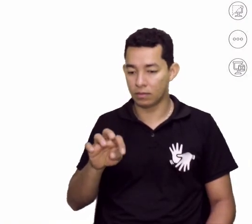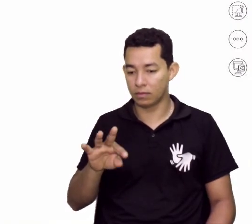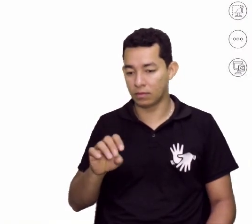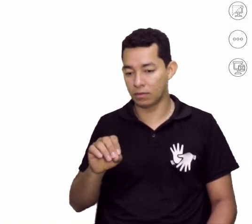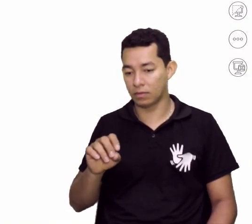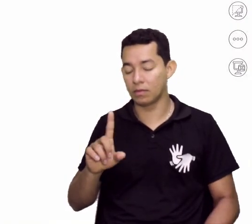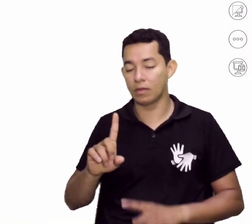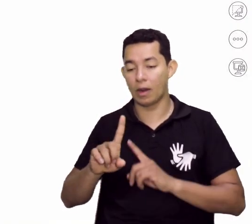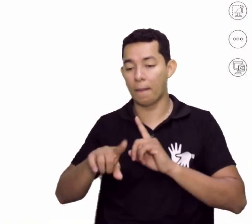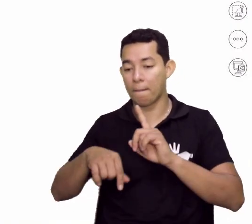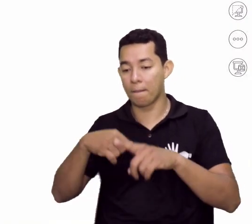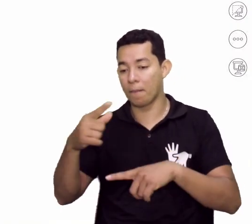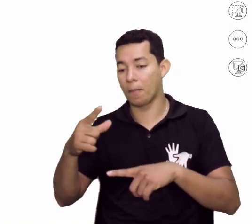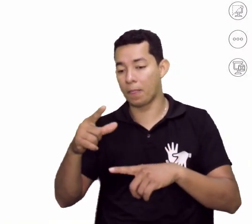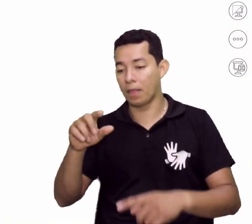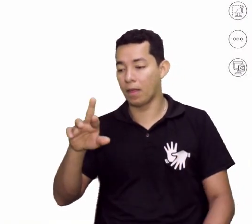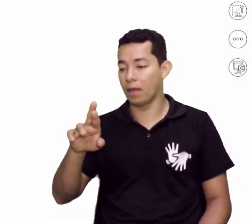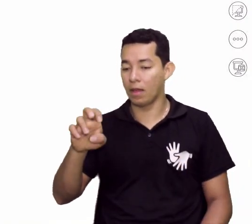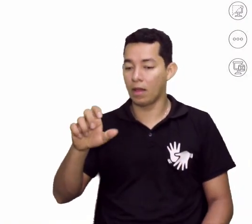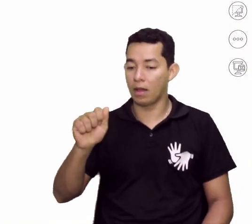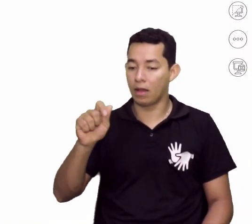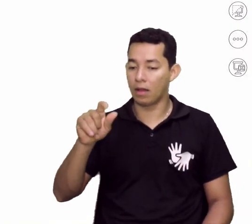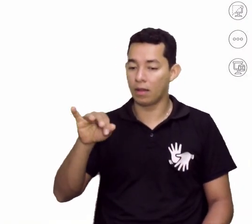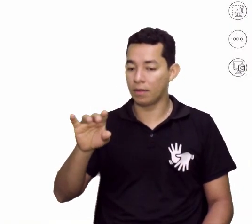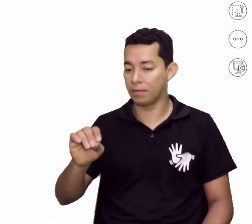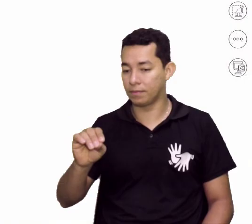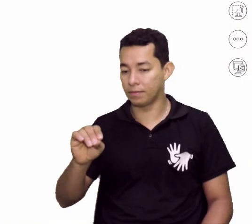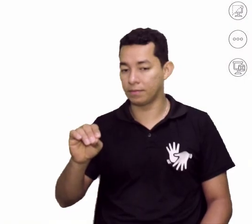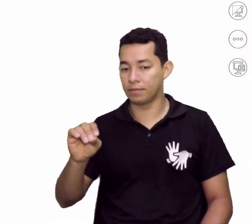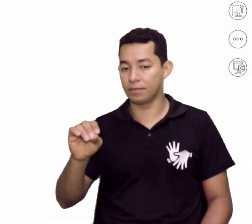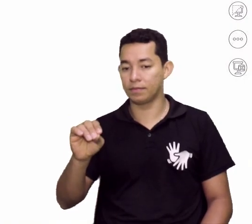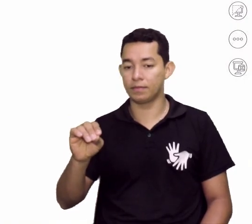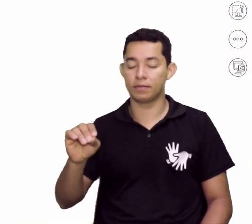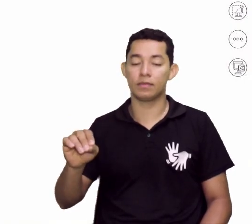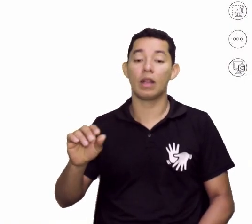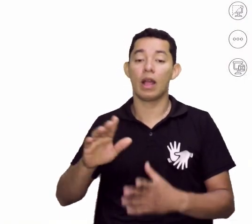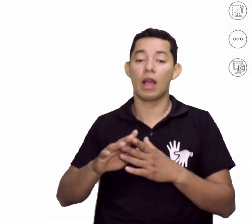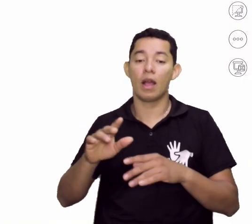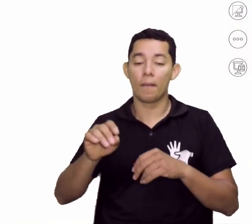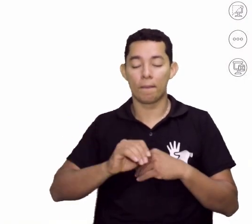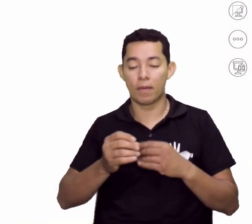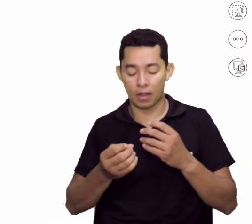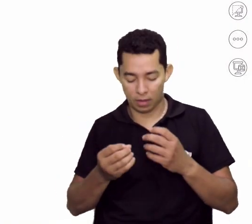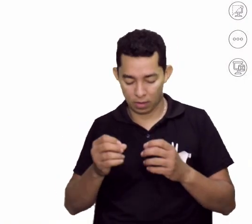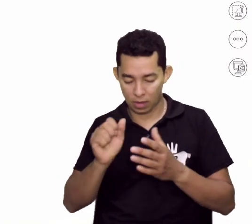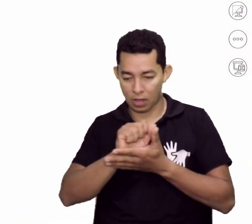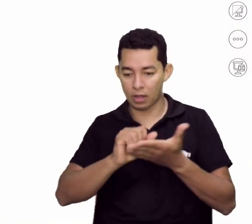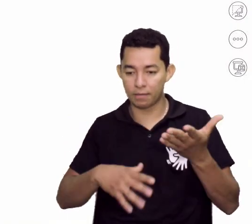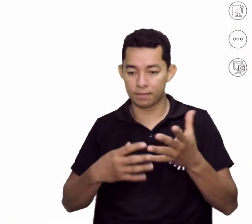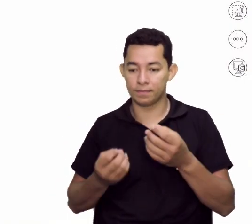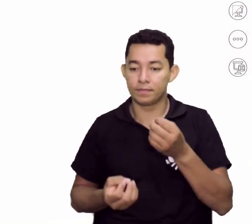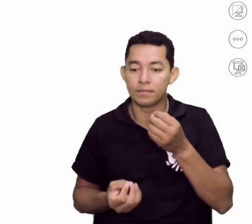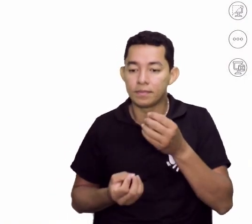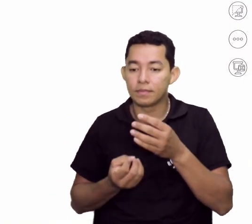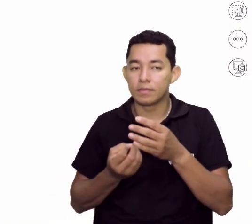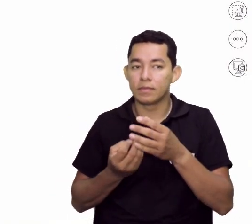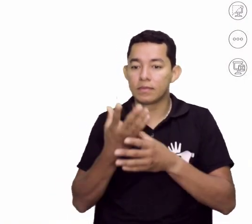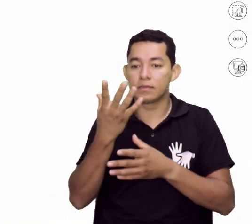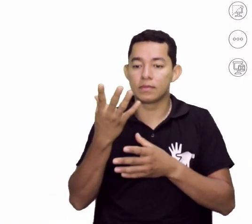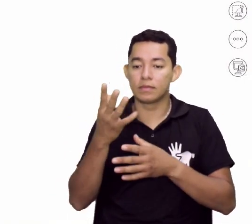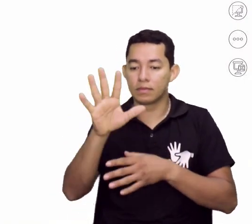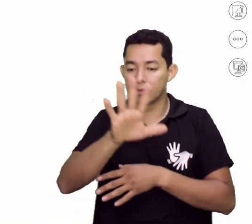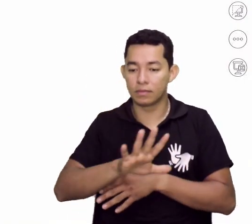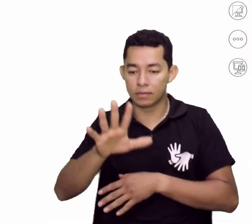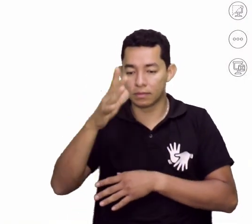algo além da realidade. Buscava manifestar na atividade criativa o universo dos